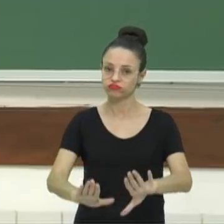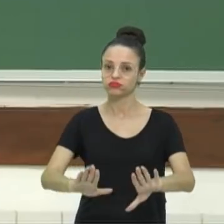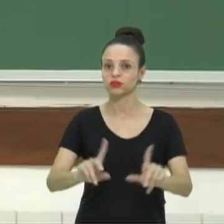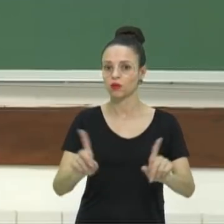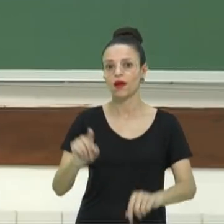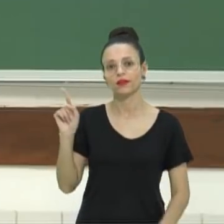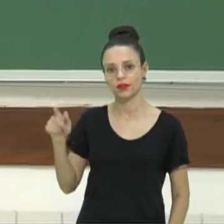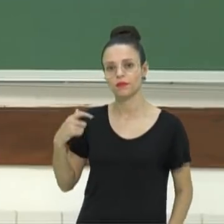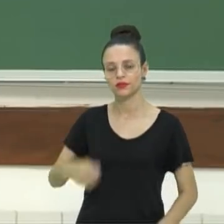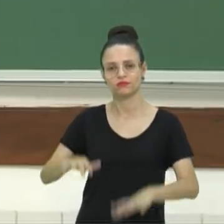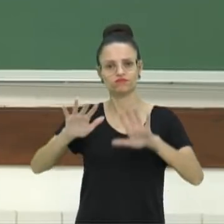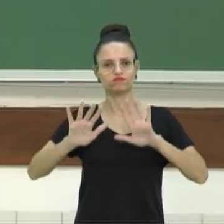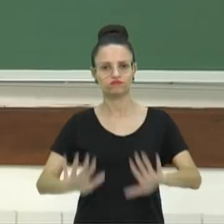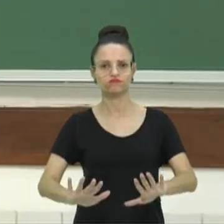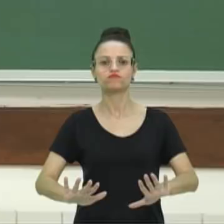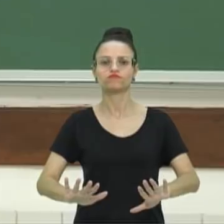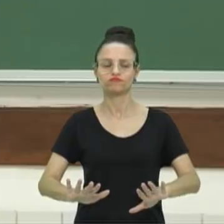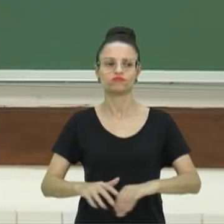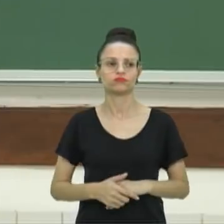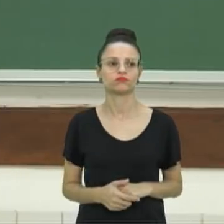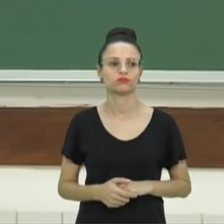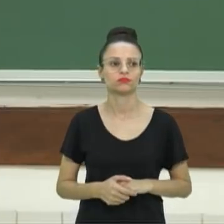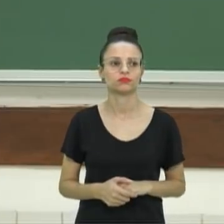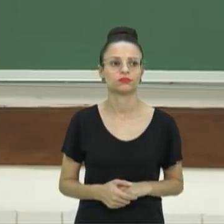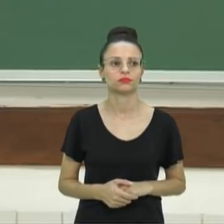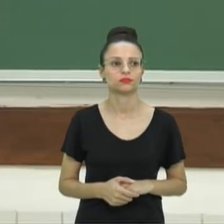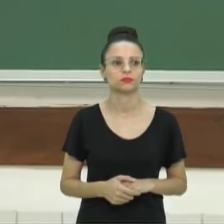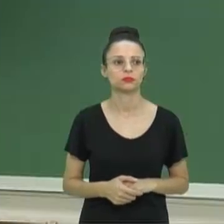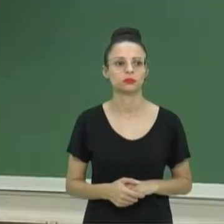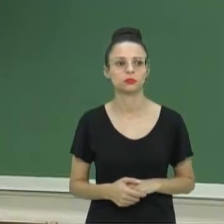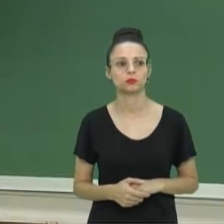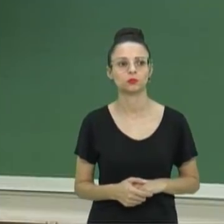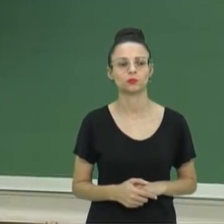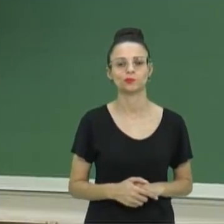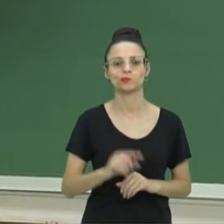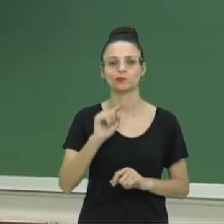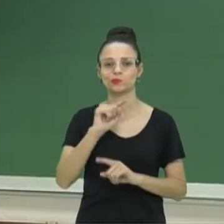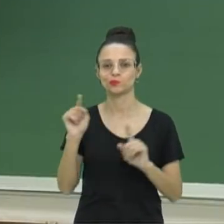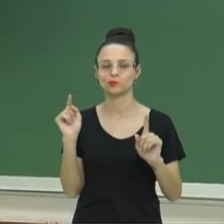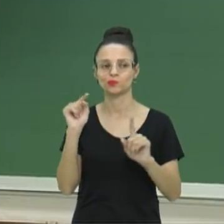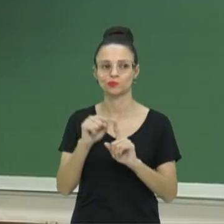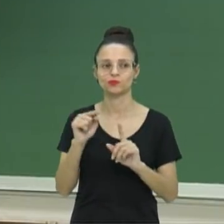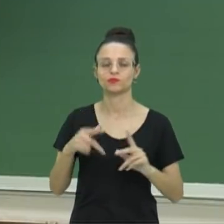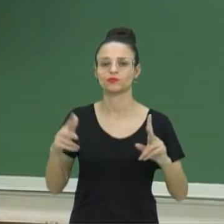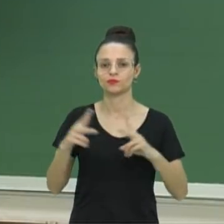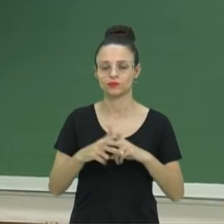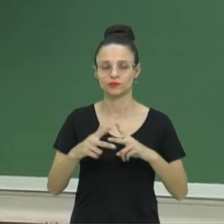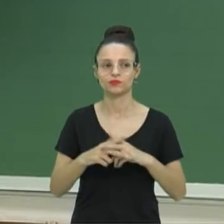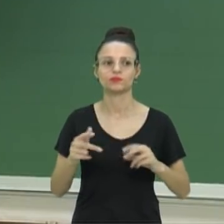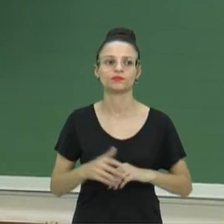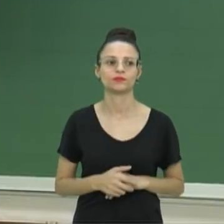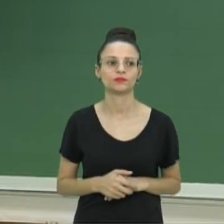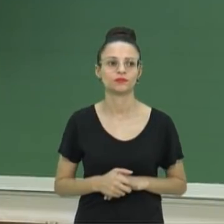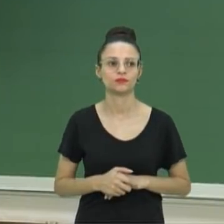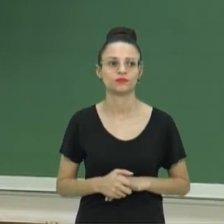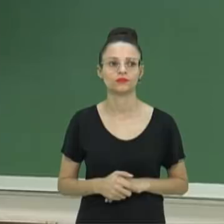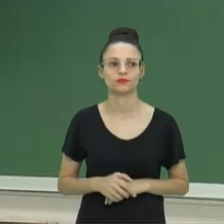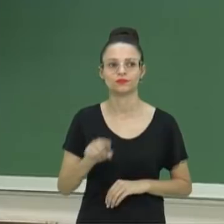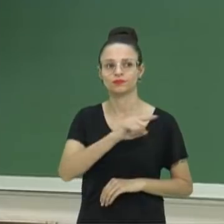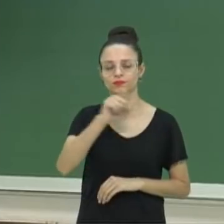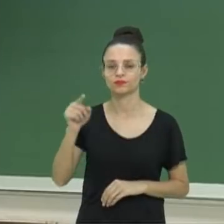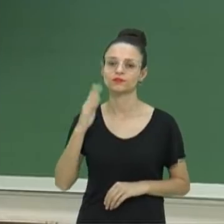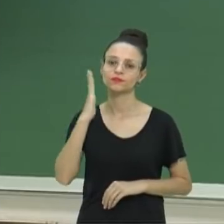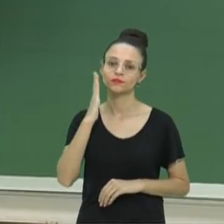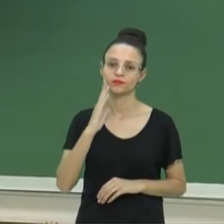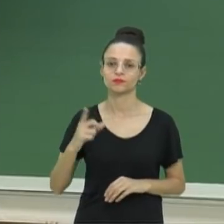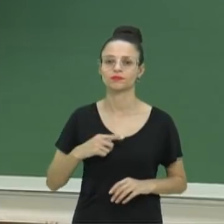wrestling eu preciso fazer essa imobilização. Então, esse aqui é o objetivo da luta. Então, como vocês bem sabem, então